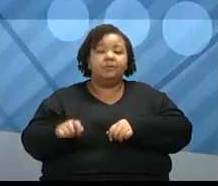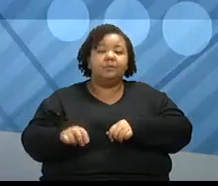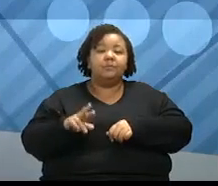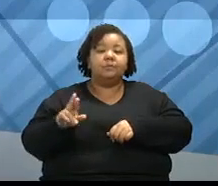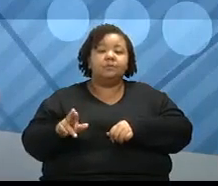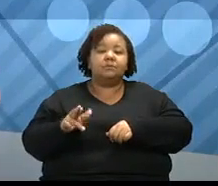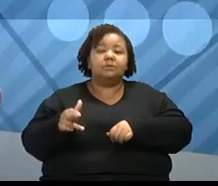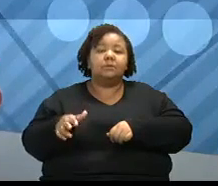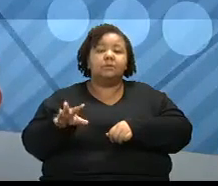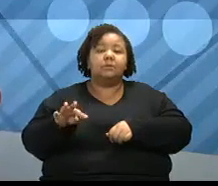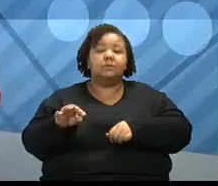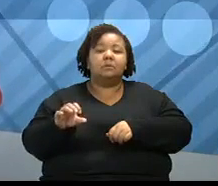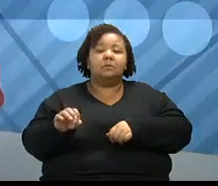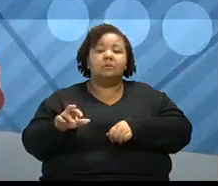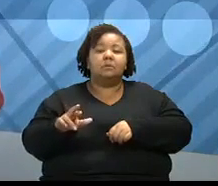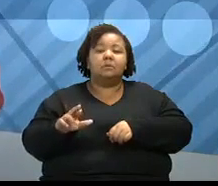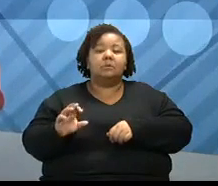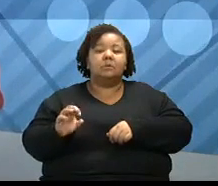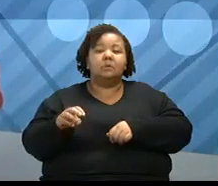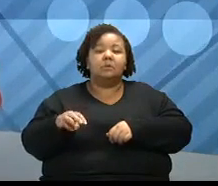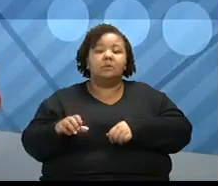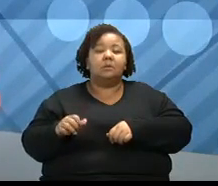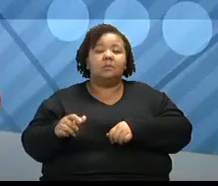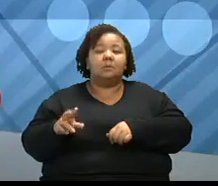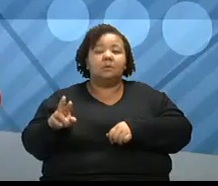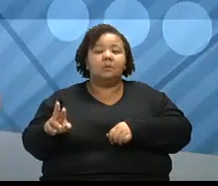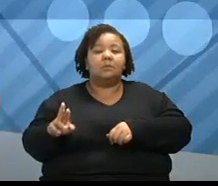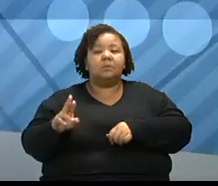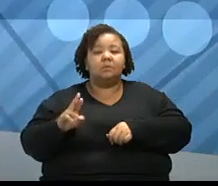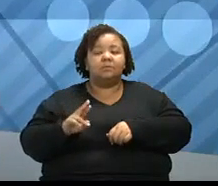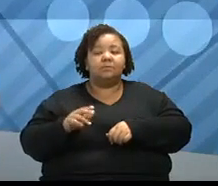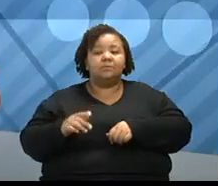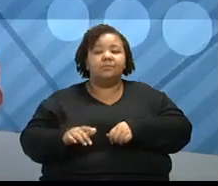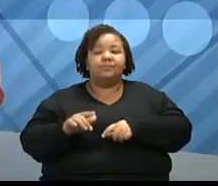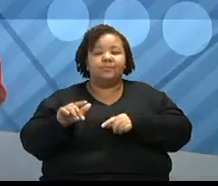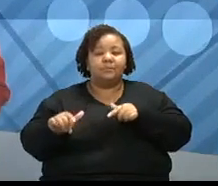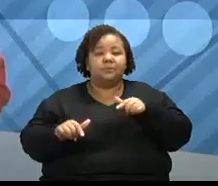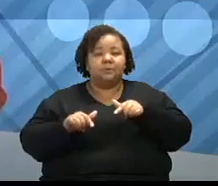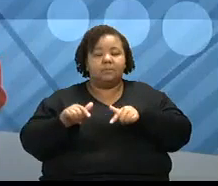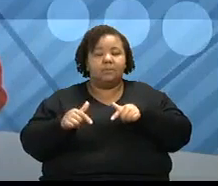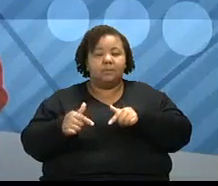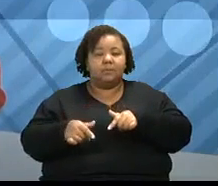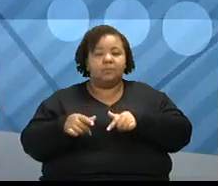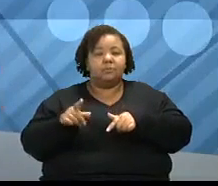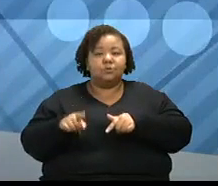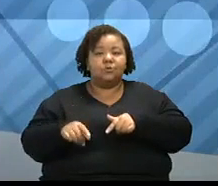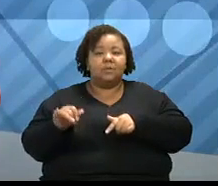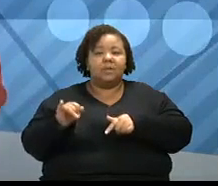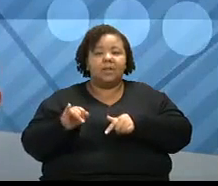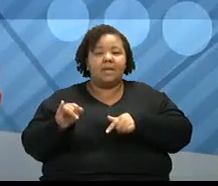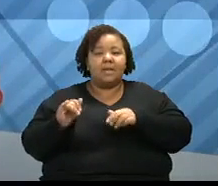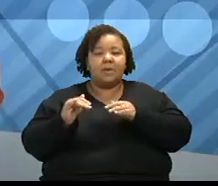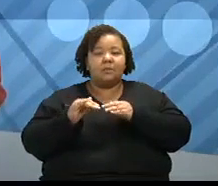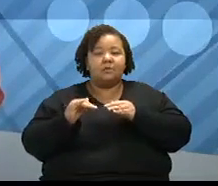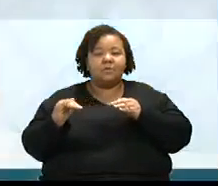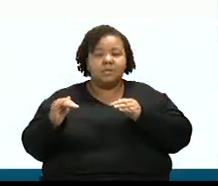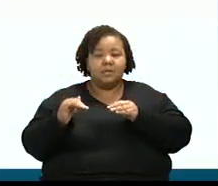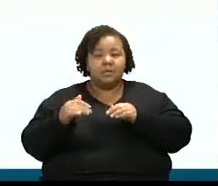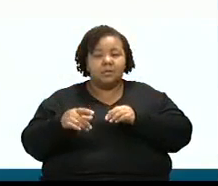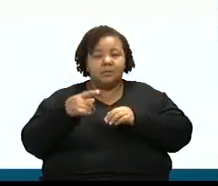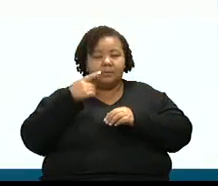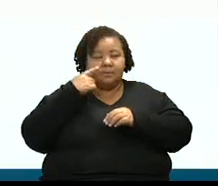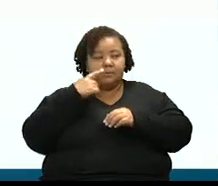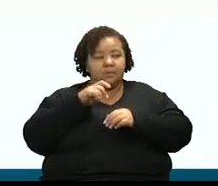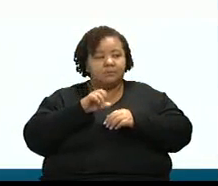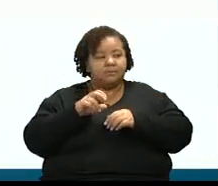obter mais rapidamente qual é o resultado do trabalho, ou seja, qual é o resultado de uma integral de linha. Vamos avaliar a situação